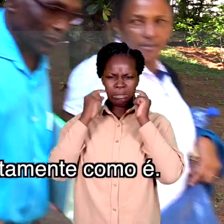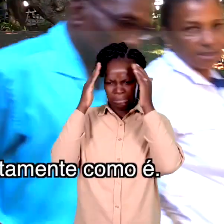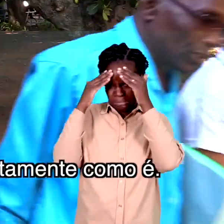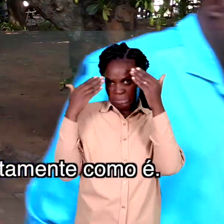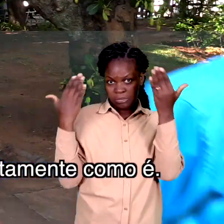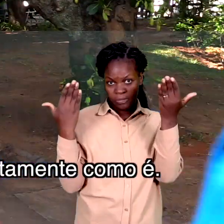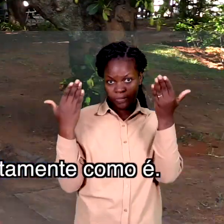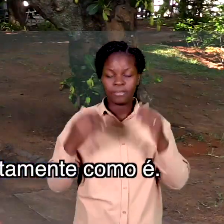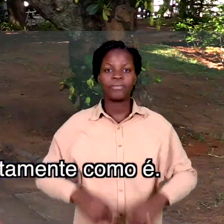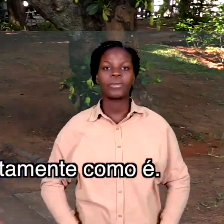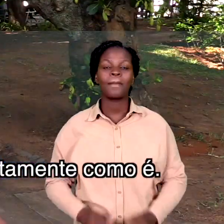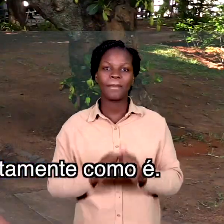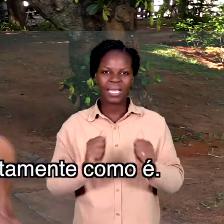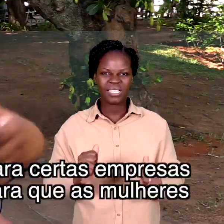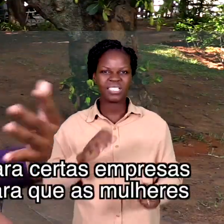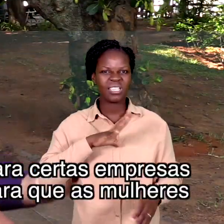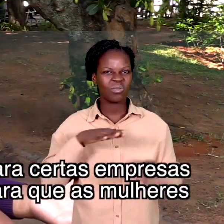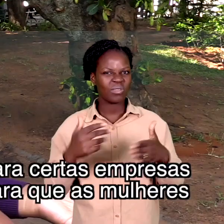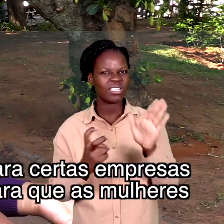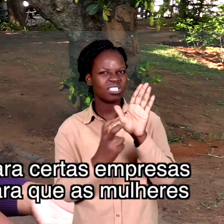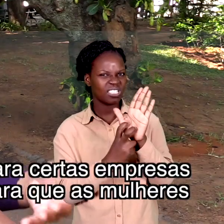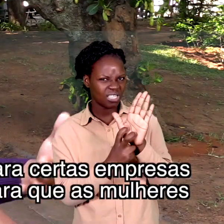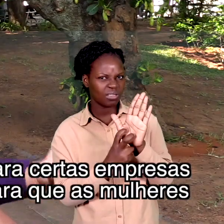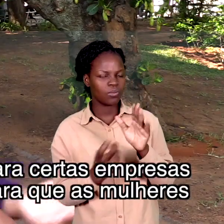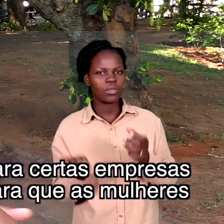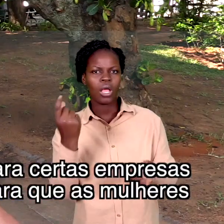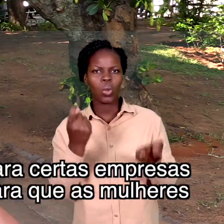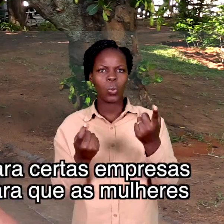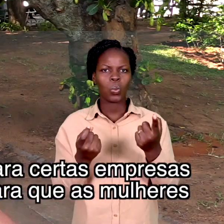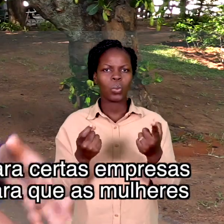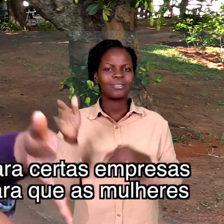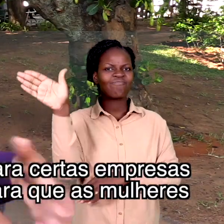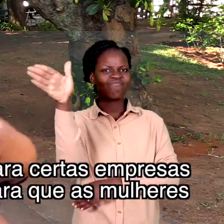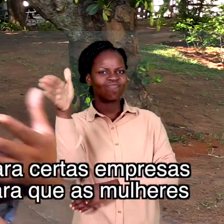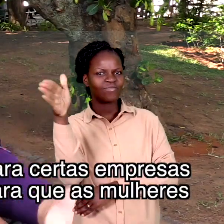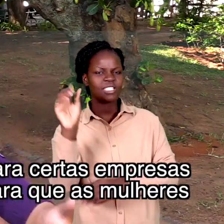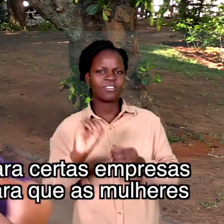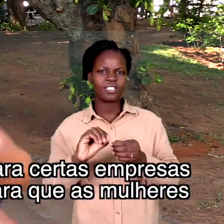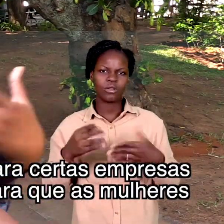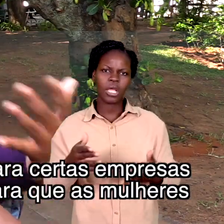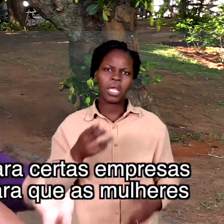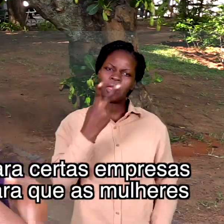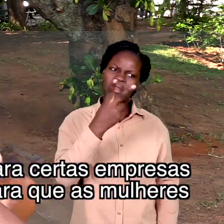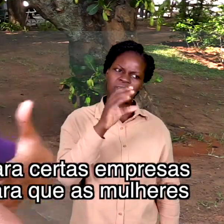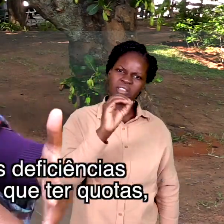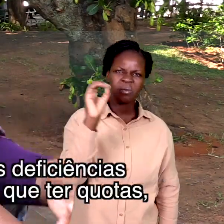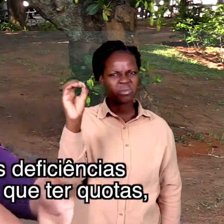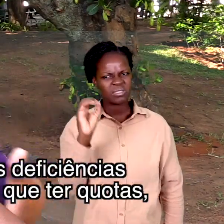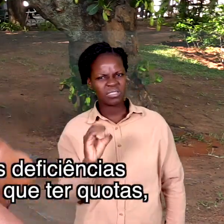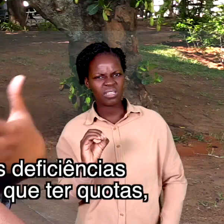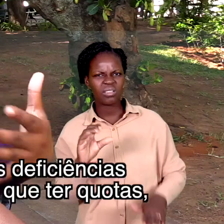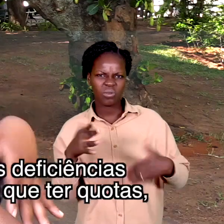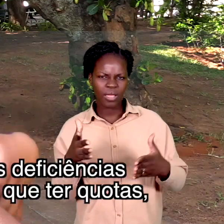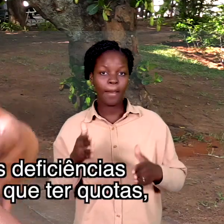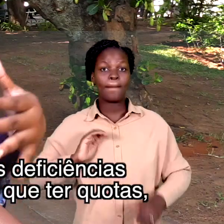em Moçambique, não sei exatamente como é, sei que existe uma cota de gênero para algumas empresas, onde dá-se prioridade de 30%,